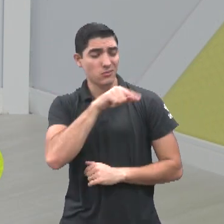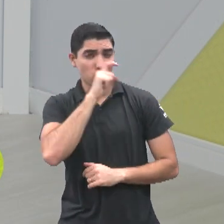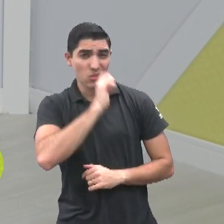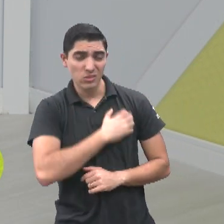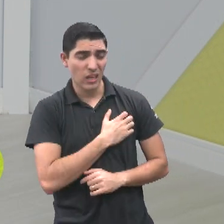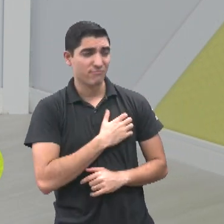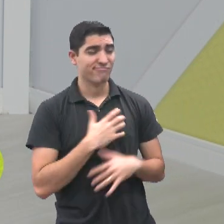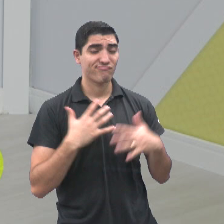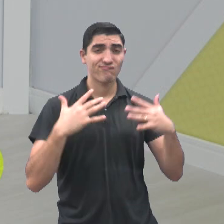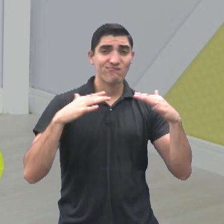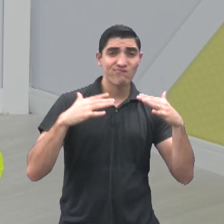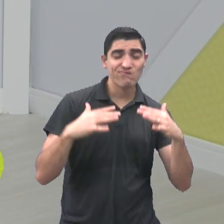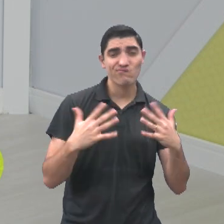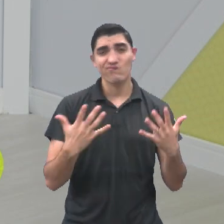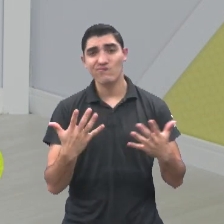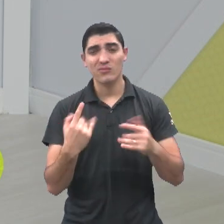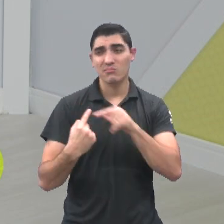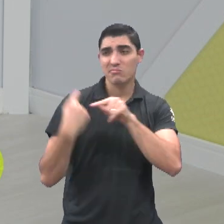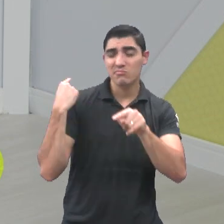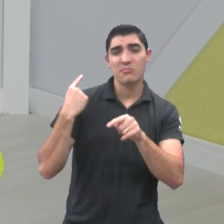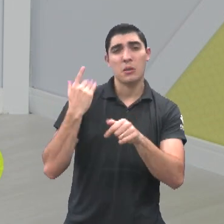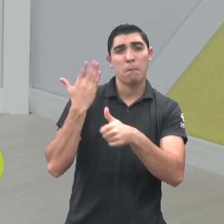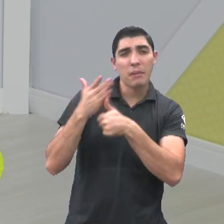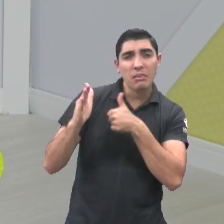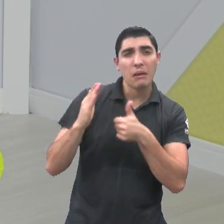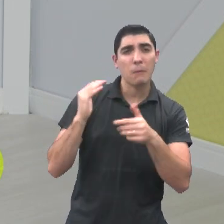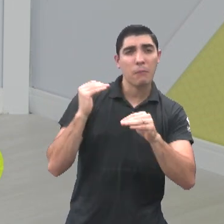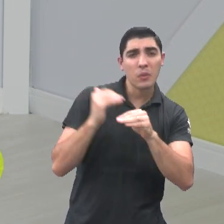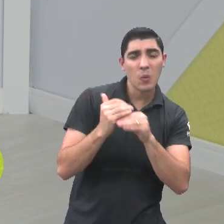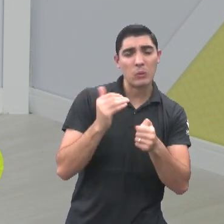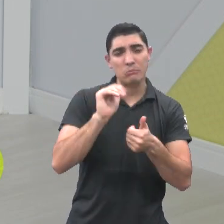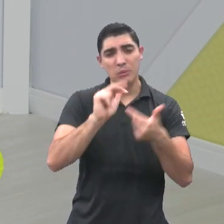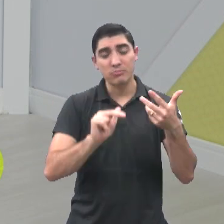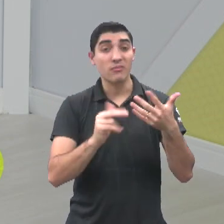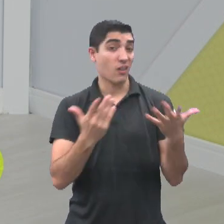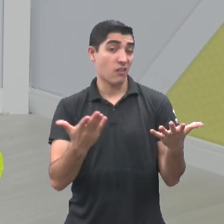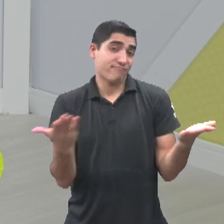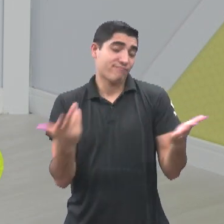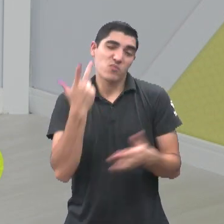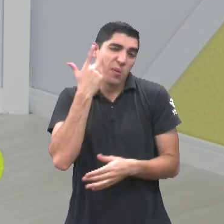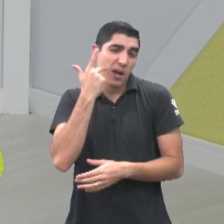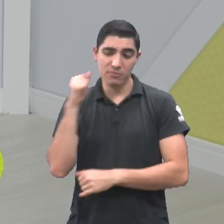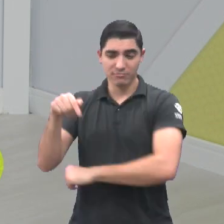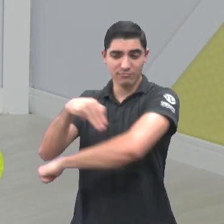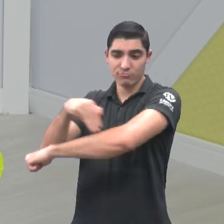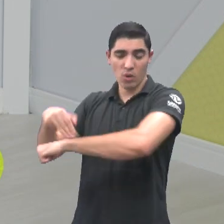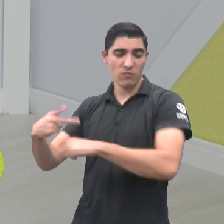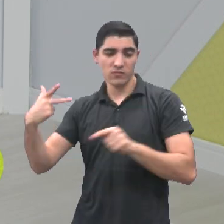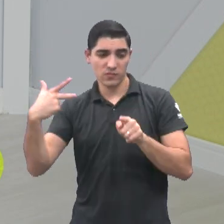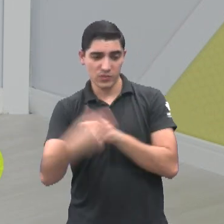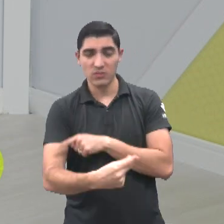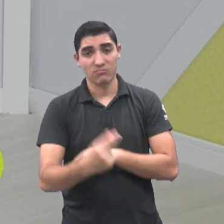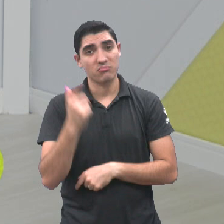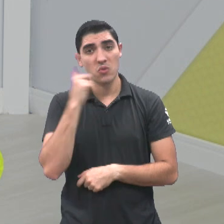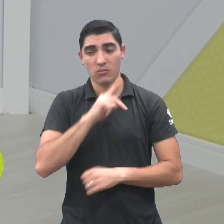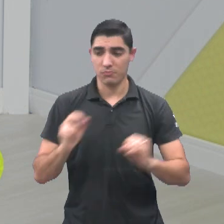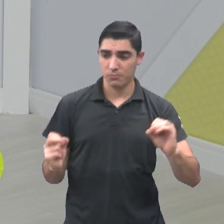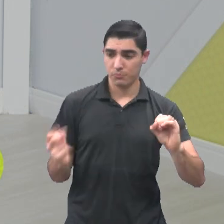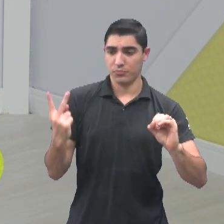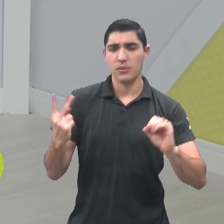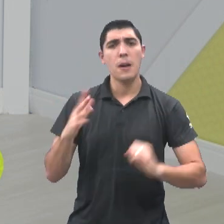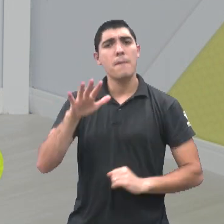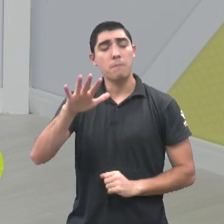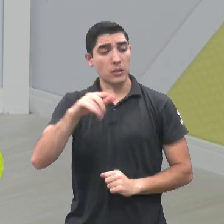os últimos acontecimentos. E deu dentro da normalidade, o Juventus acabou vencendo 2-0, em que pese o São José até que